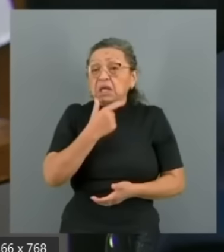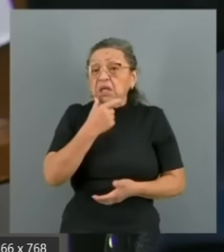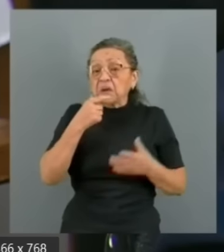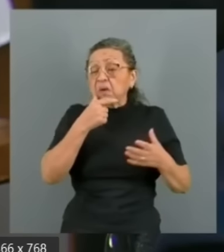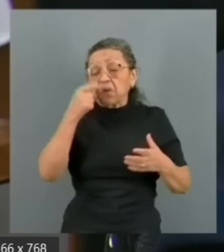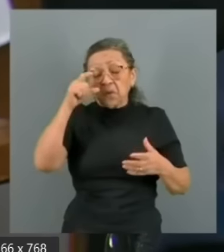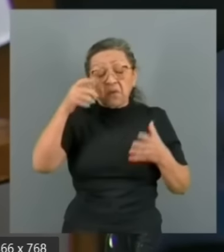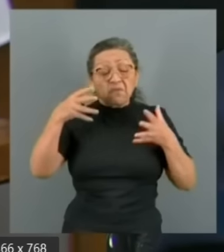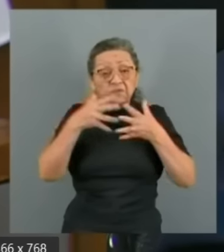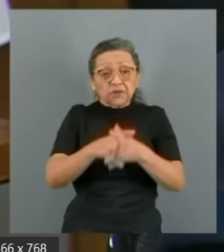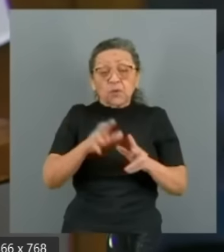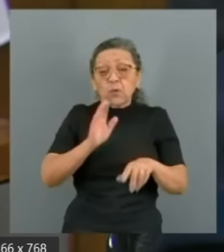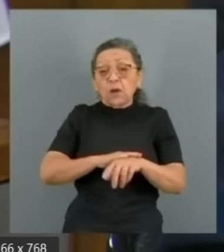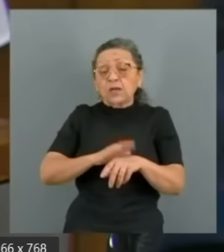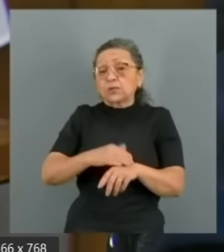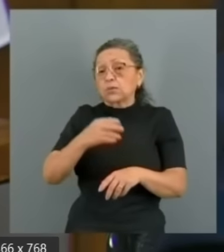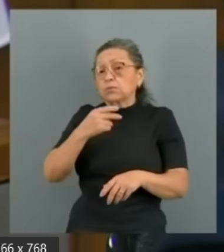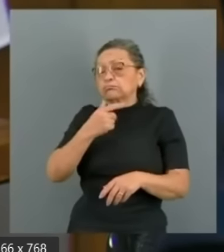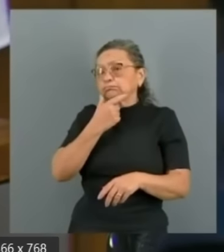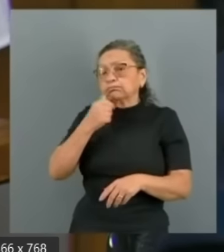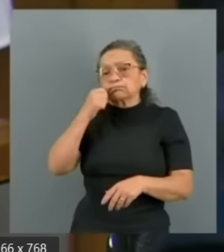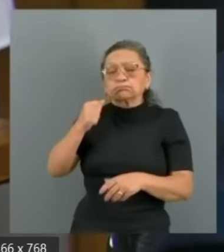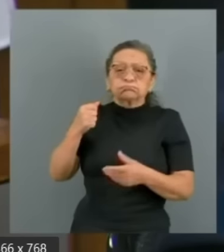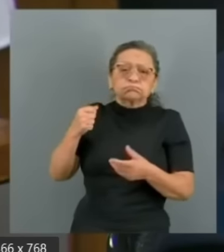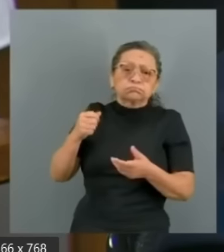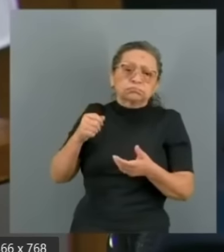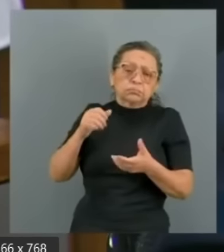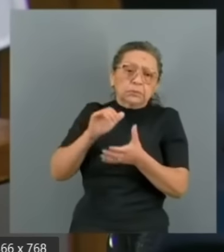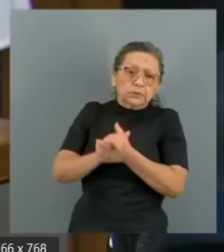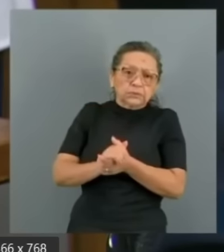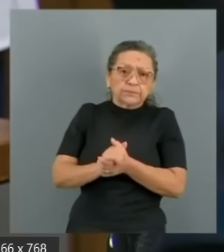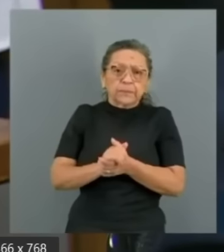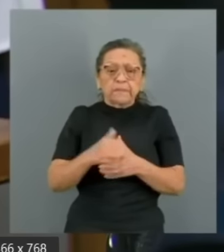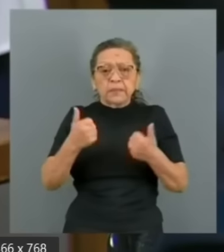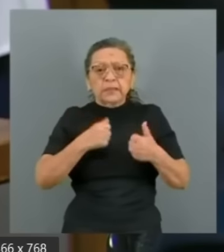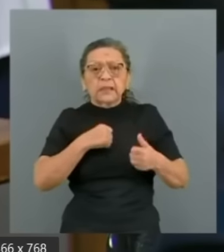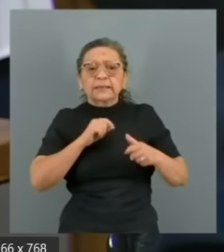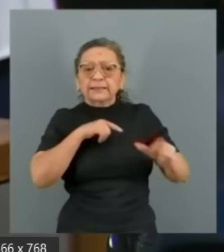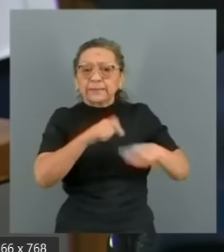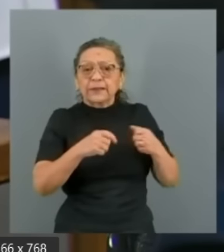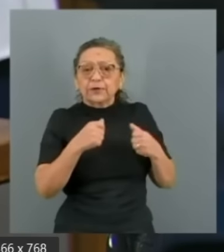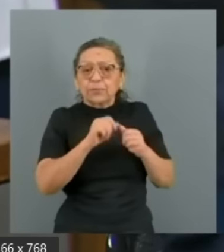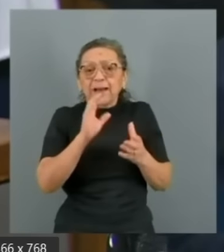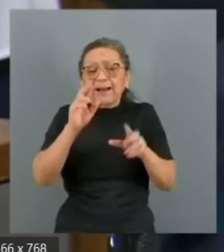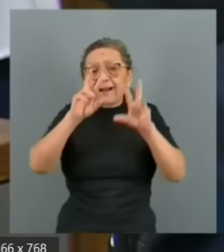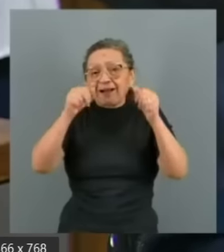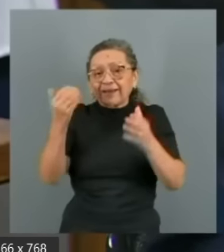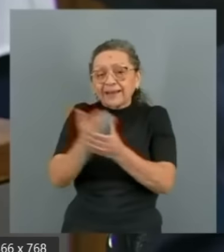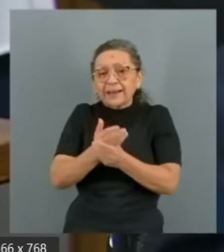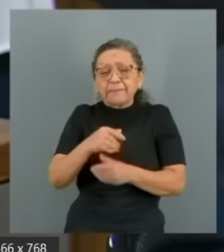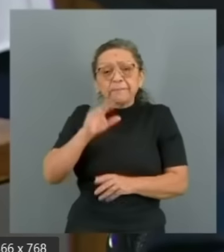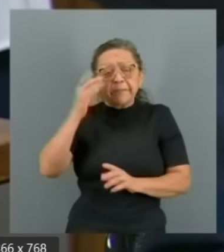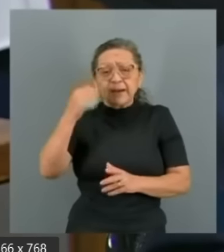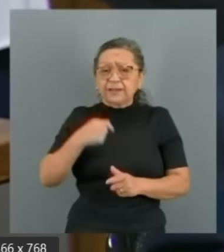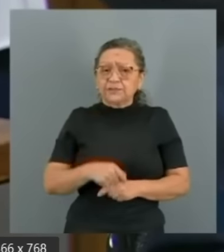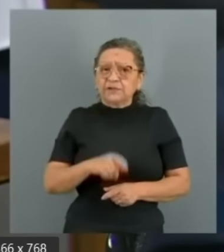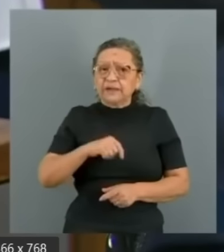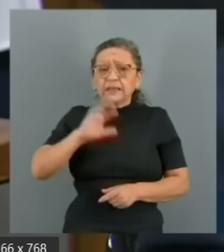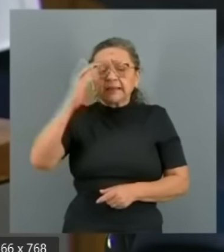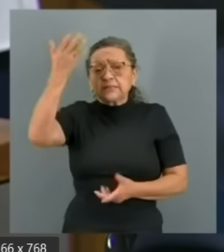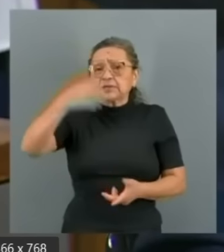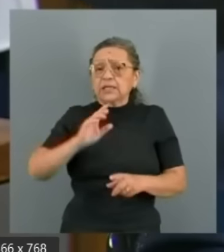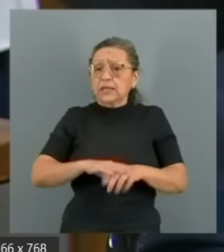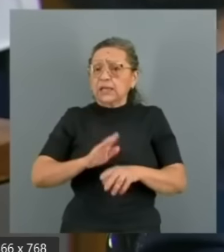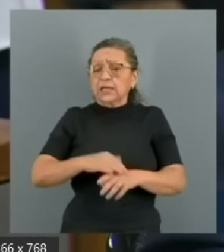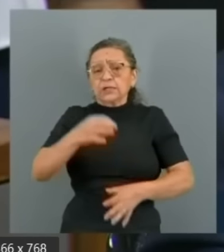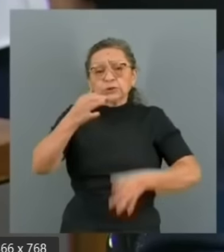parente próximo de um ministro atua numa causa em que ele é parte, em que ele vai decidir, que ele é árbitro, que ele é